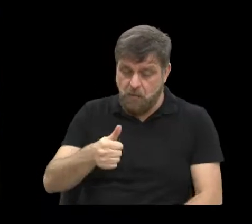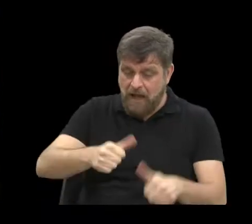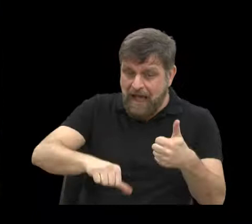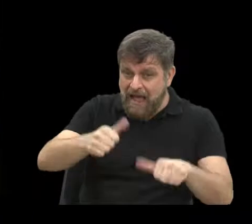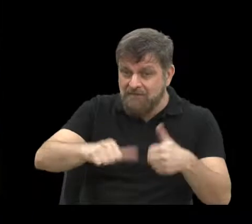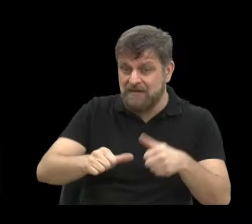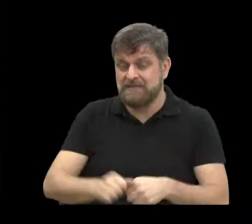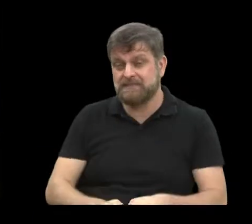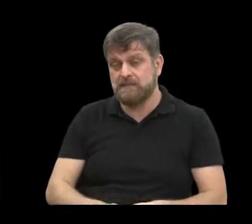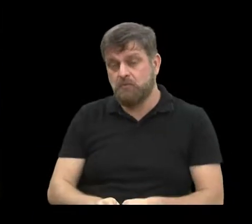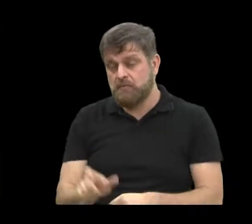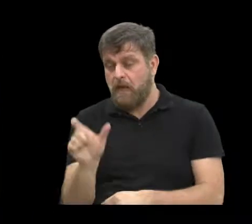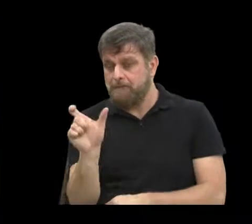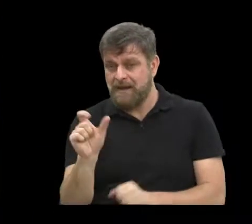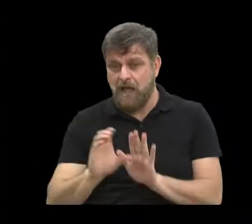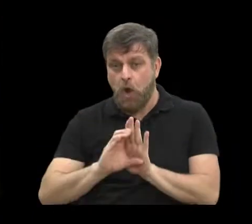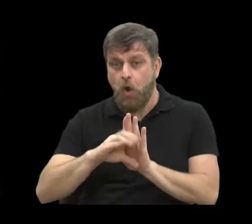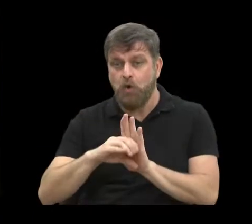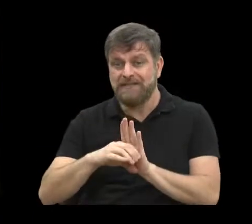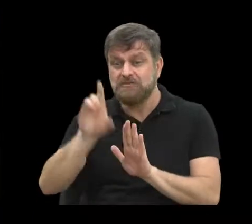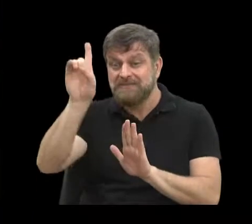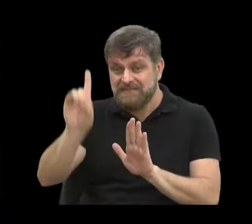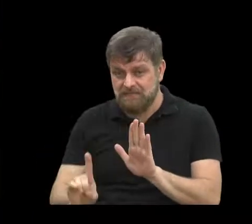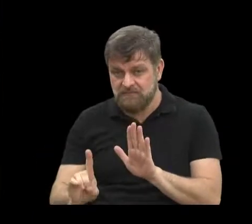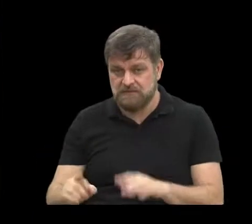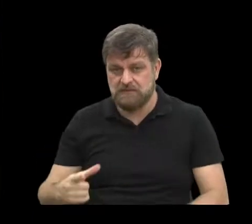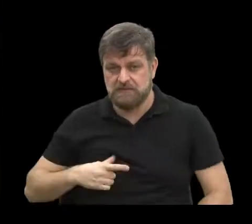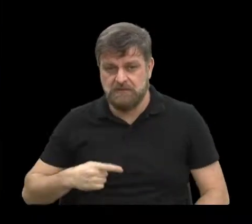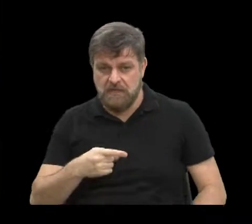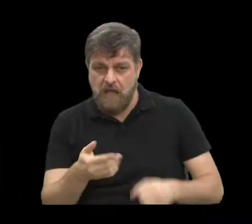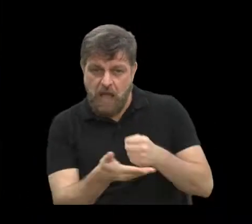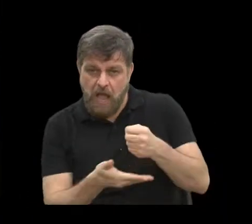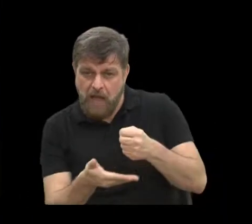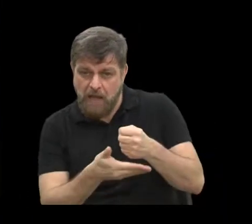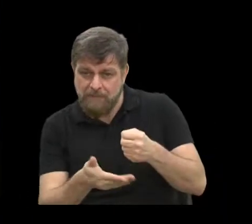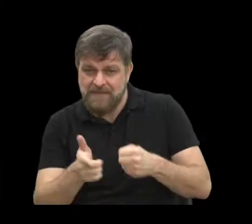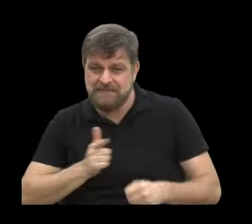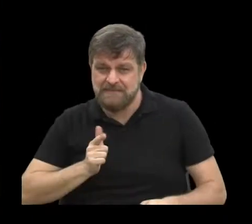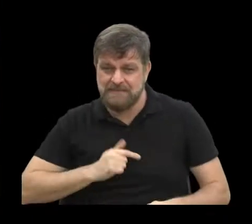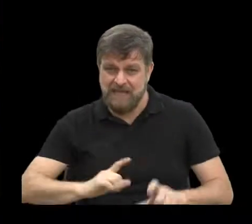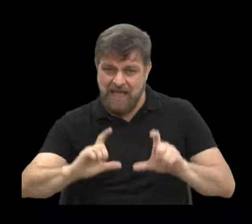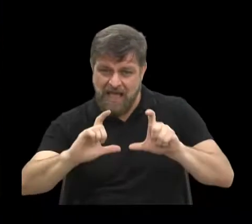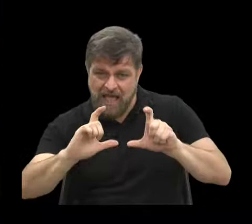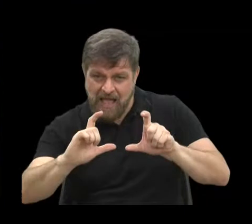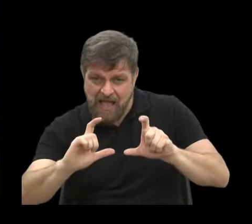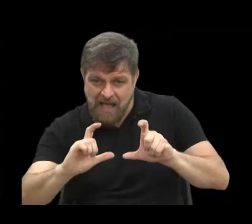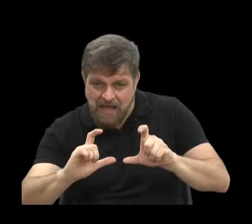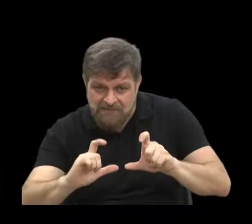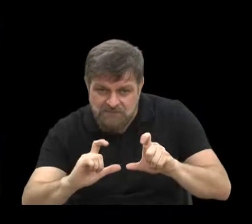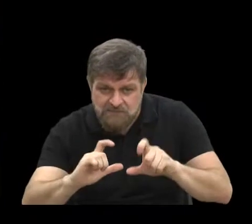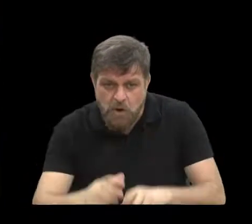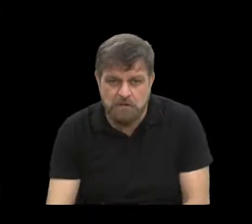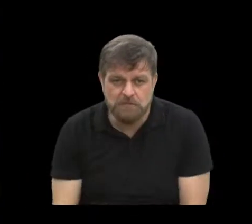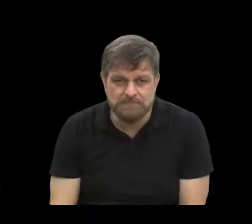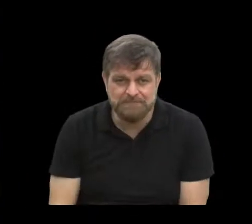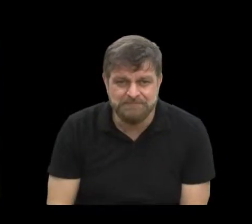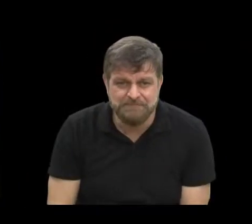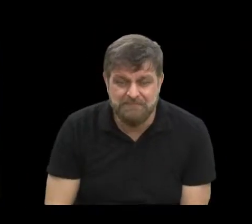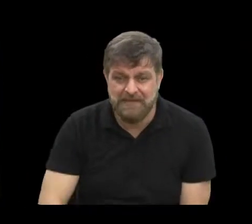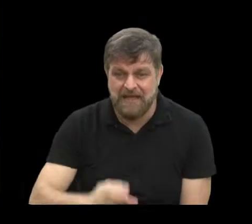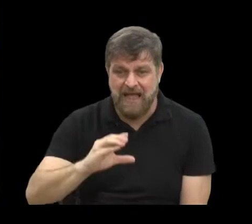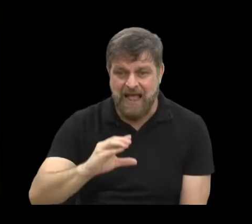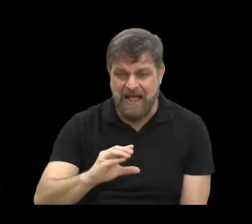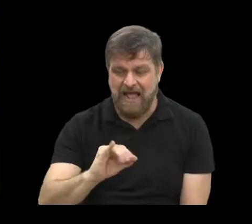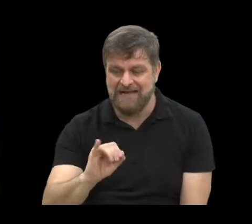deficiência. Ela é fundamentada, a gente traz aqui no slide, inclusive, a foto da CIF, né? Que é esse livro